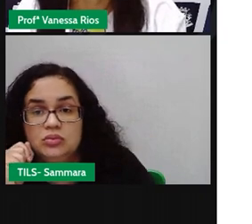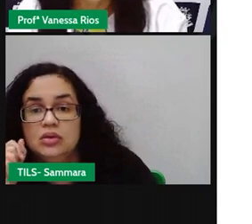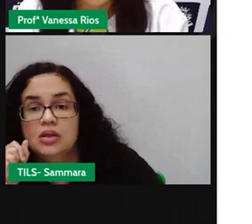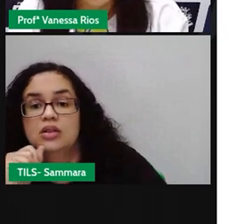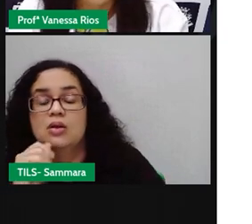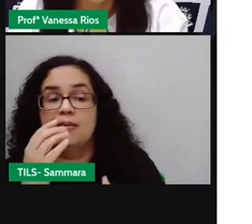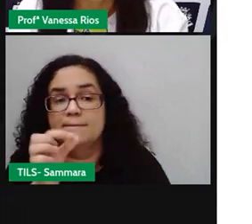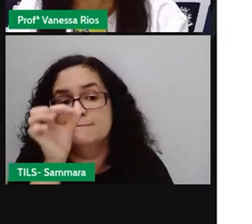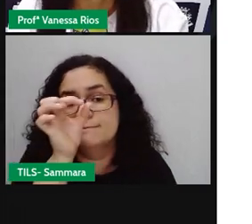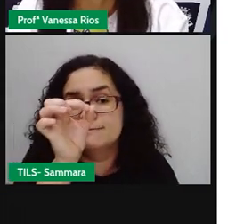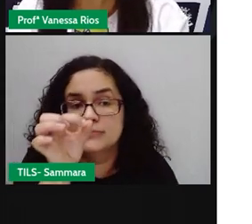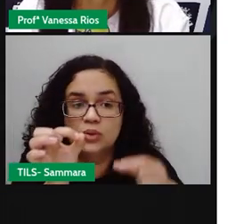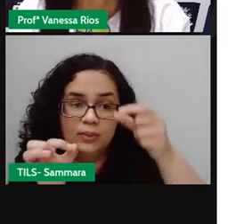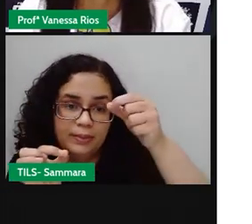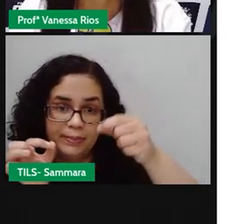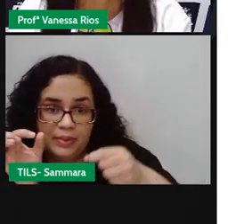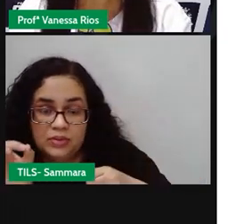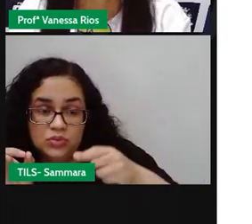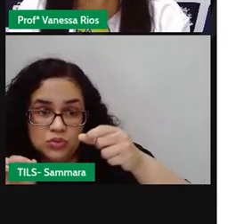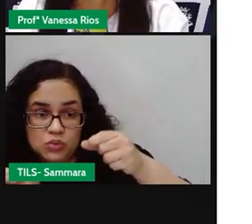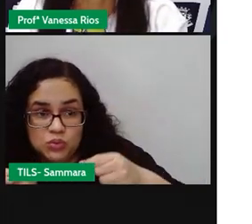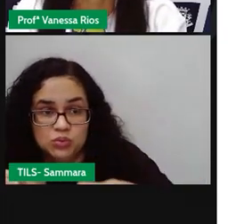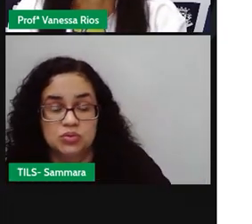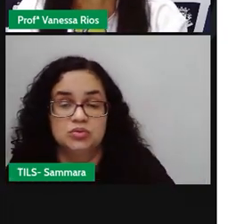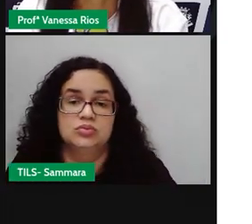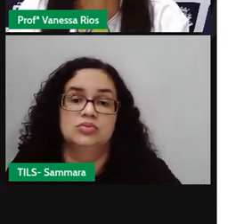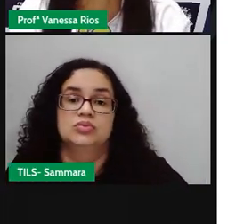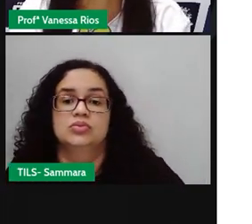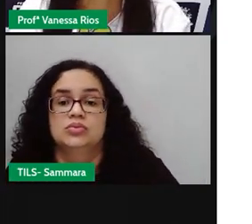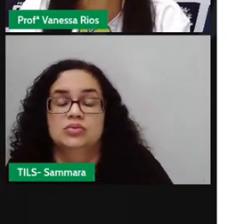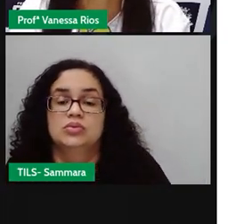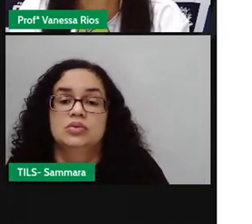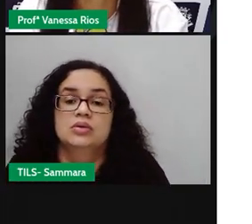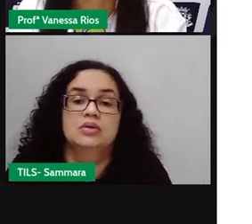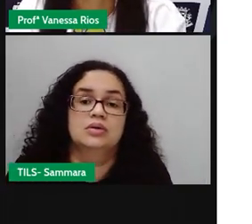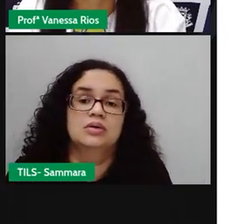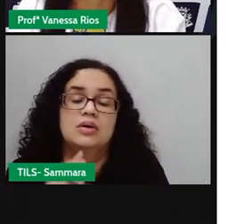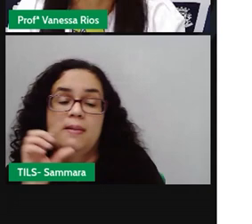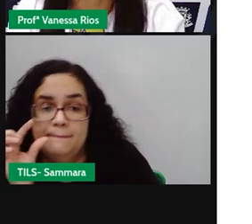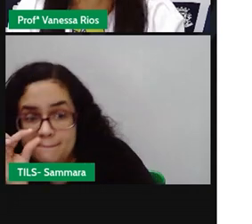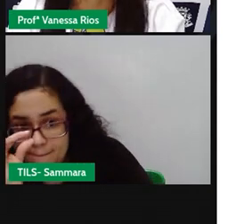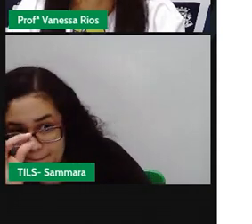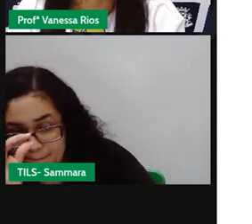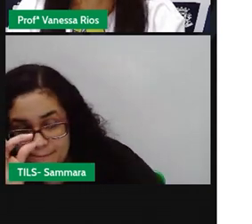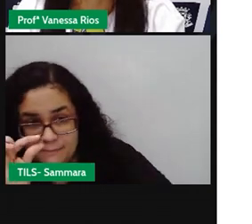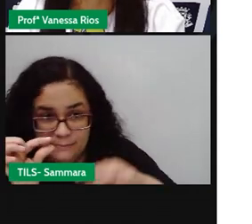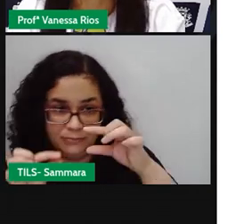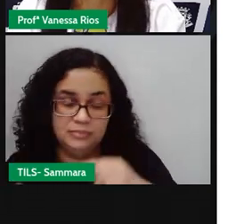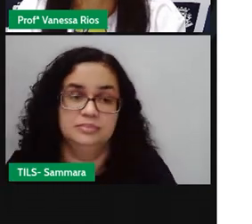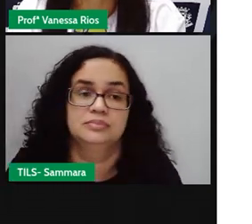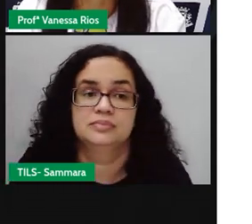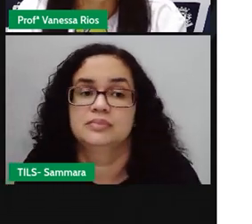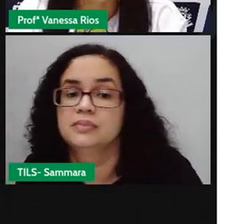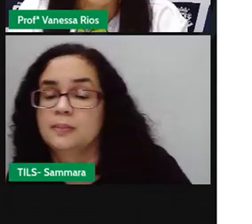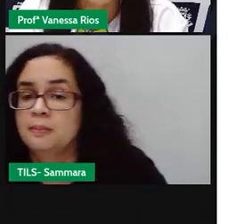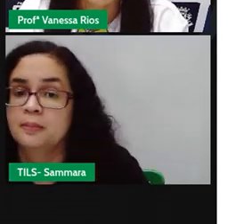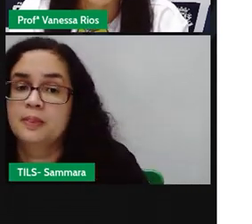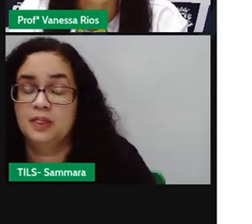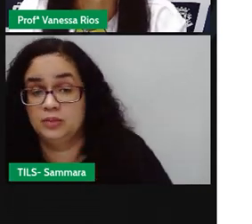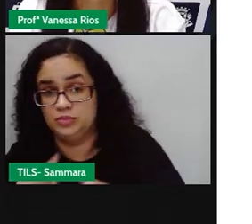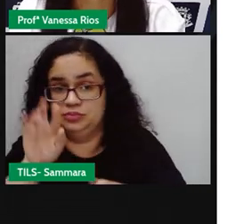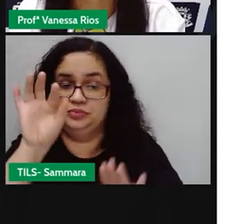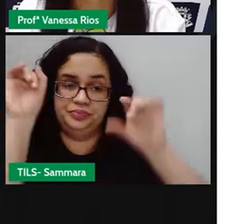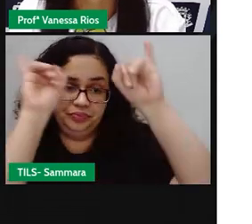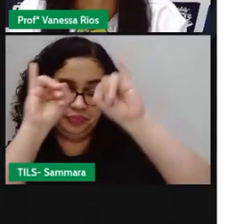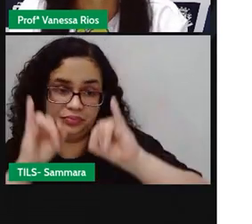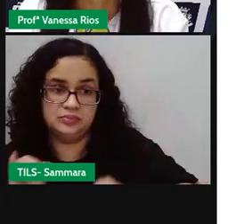por partes, né, por elementos, por partículas menores. E a Pro trouxe essa imagem